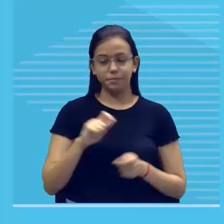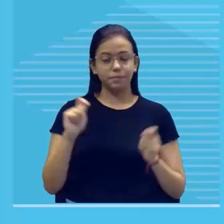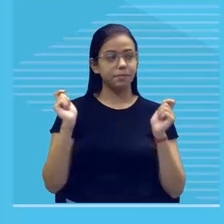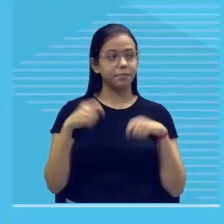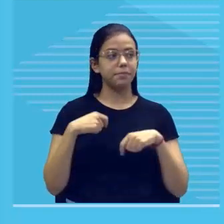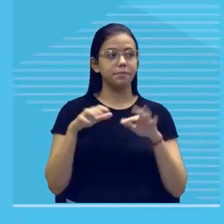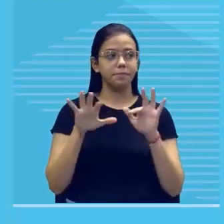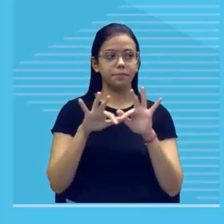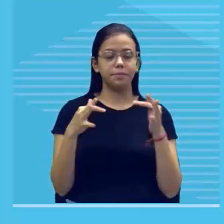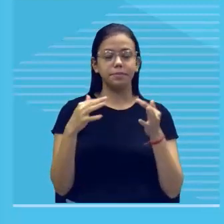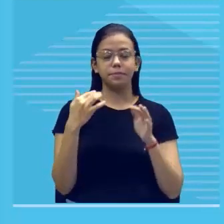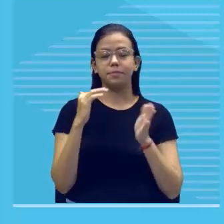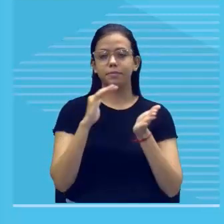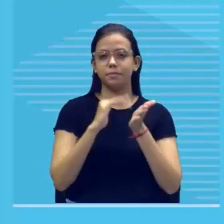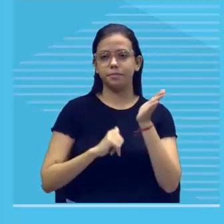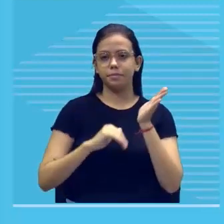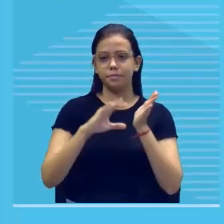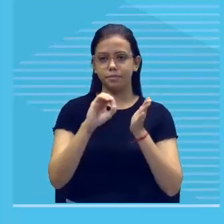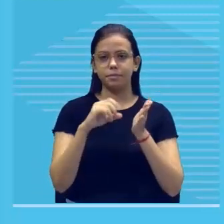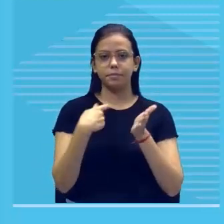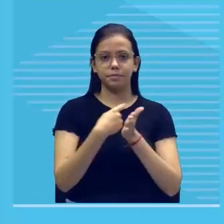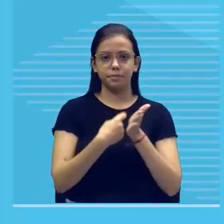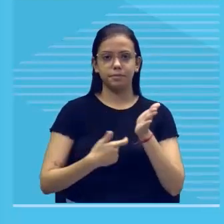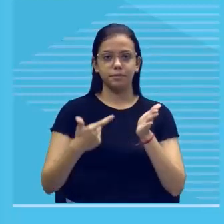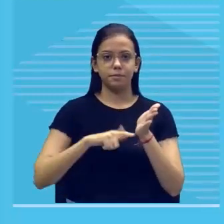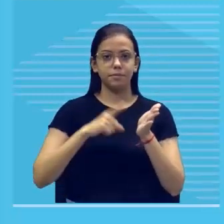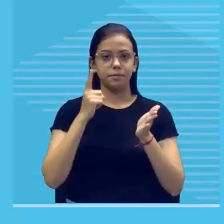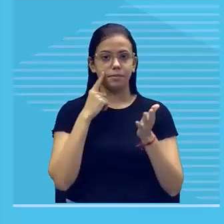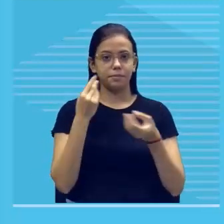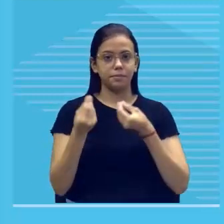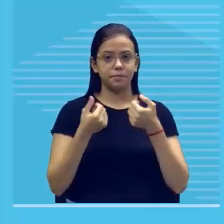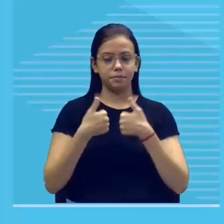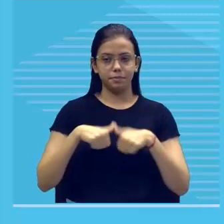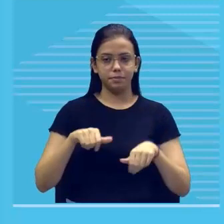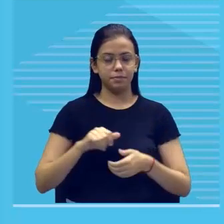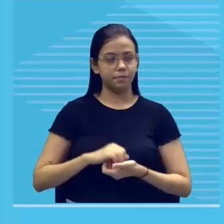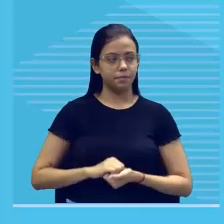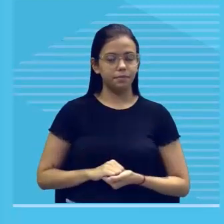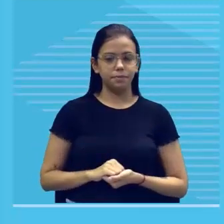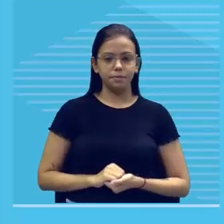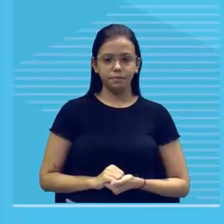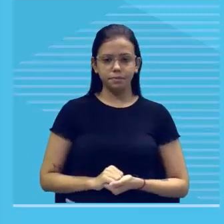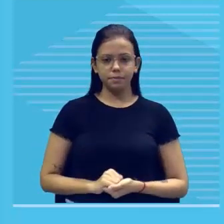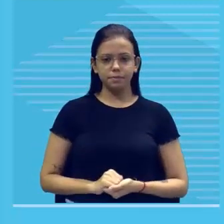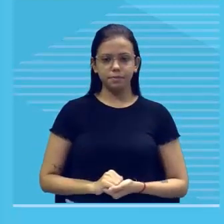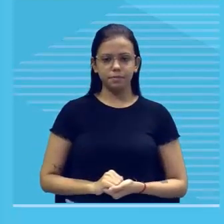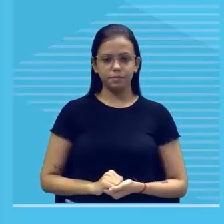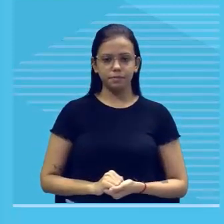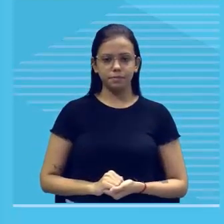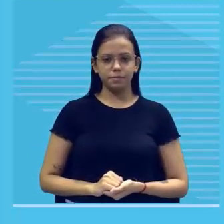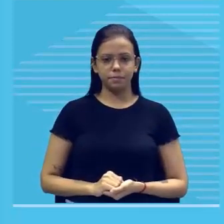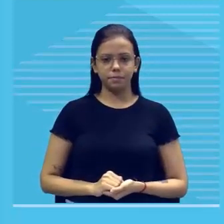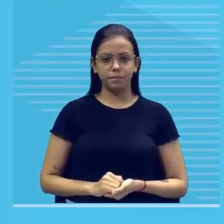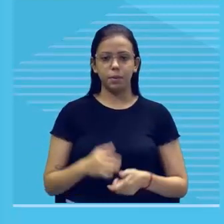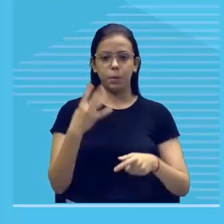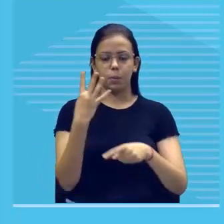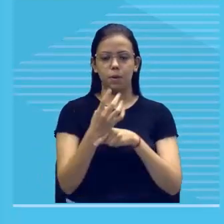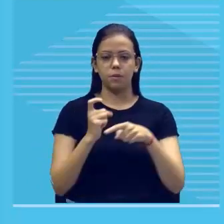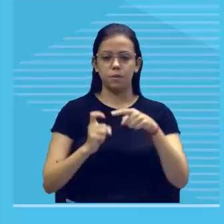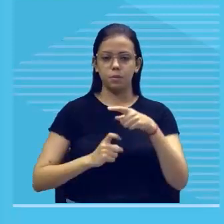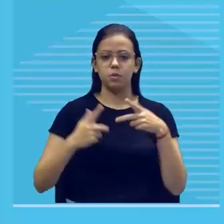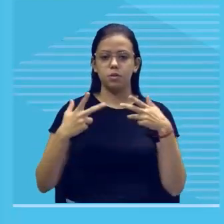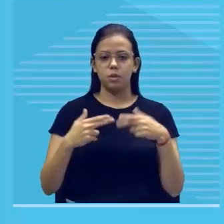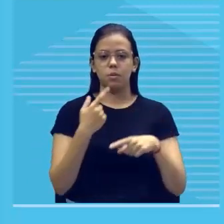e vamos sair e escrever aqui para ver como é que fica o rapidão quatro sobre x igual